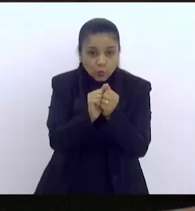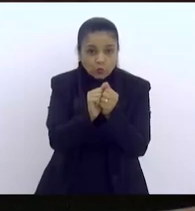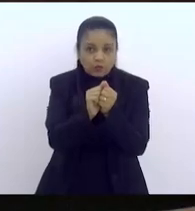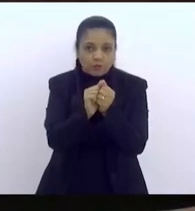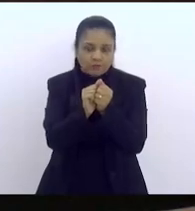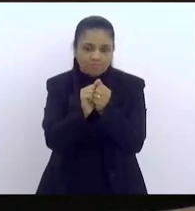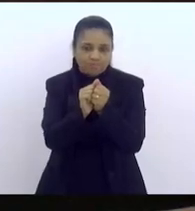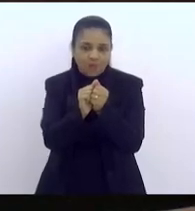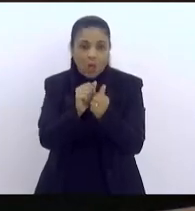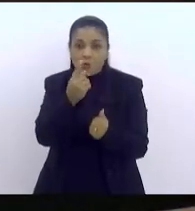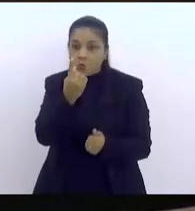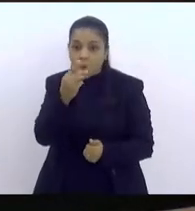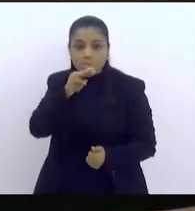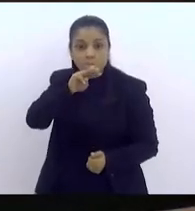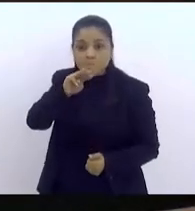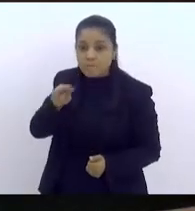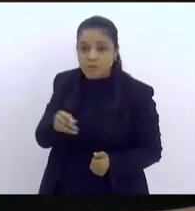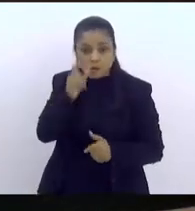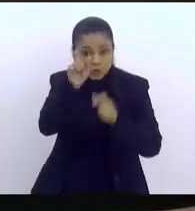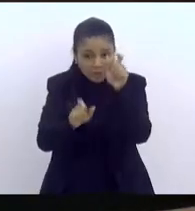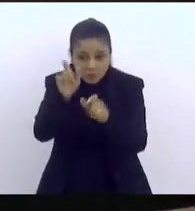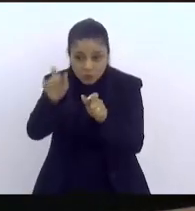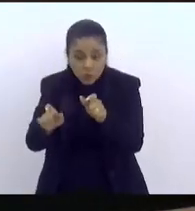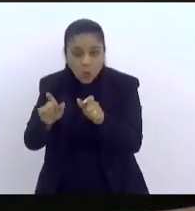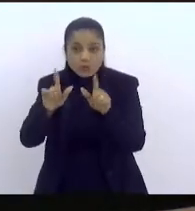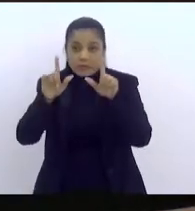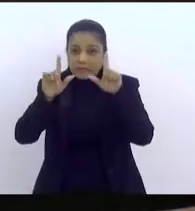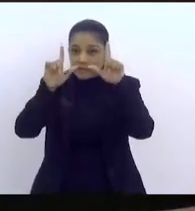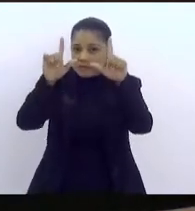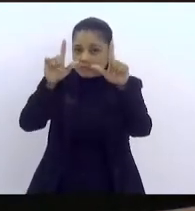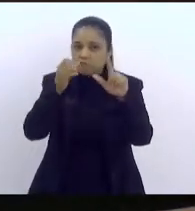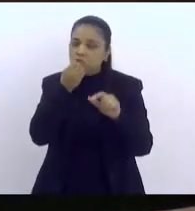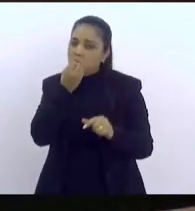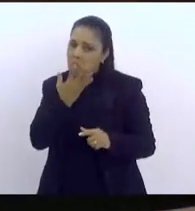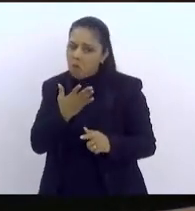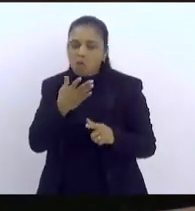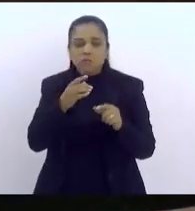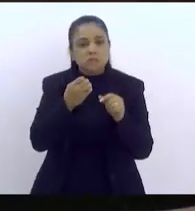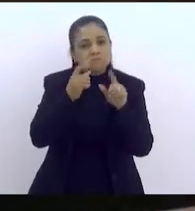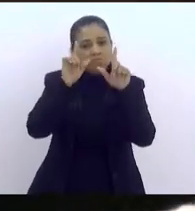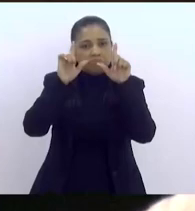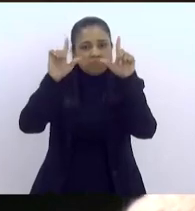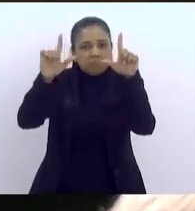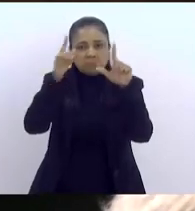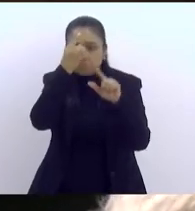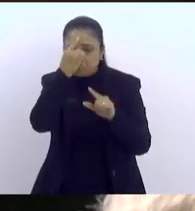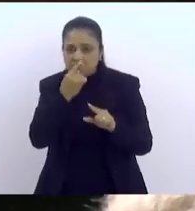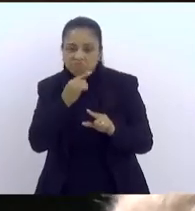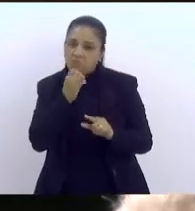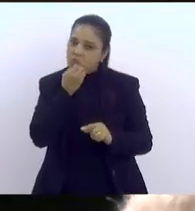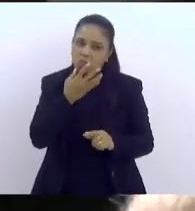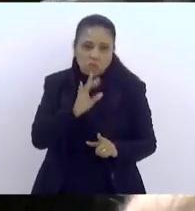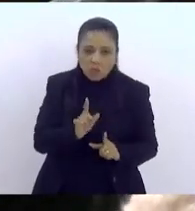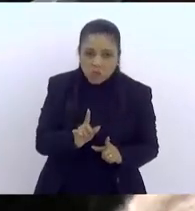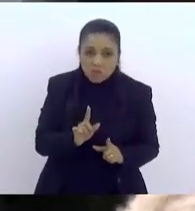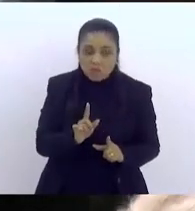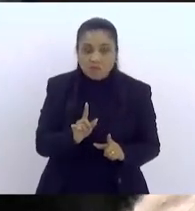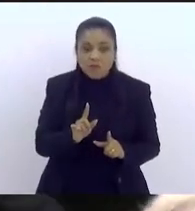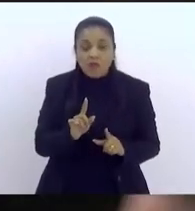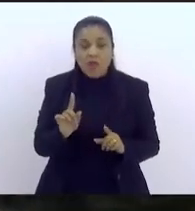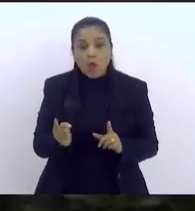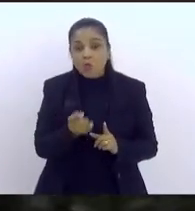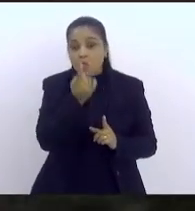pessoas. Aí tem cenas que são bacanas e cenas que não são bacanas. Aí se quer atribuir a um